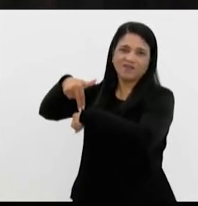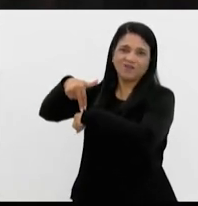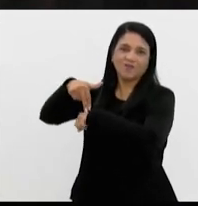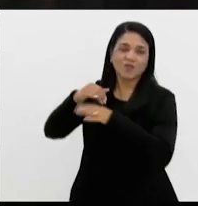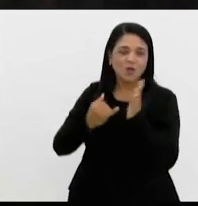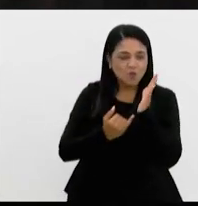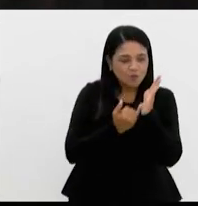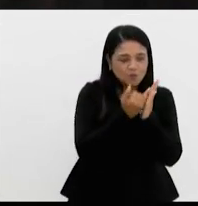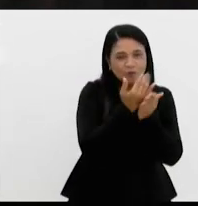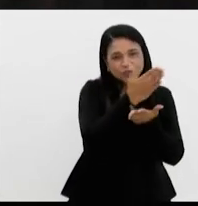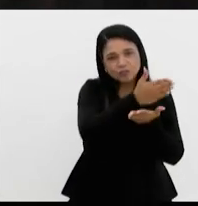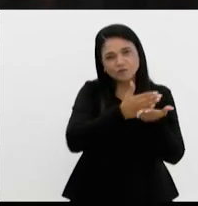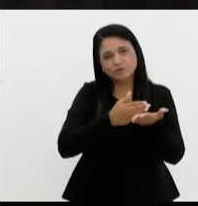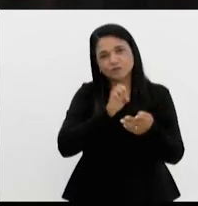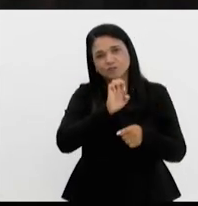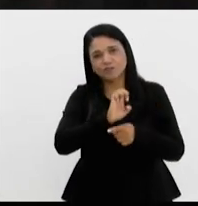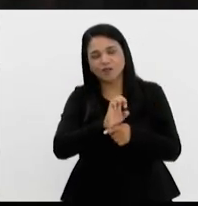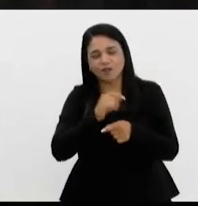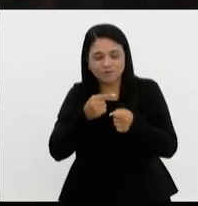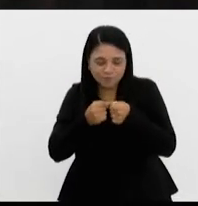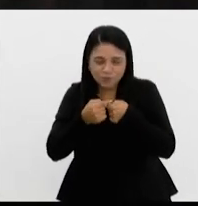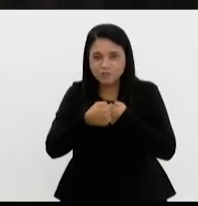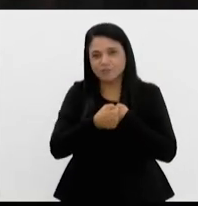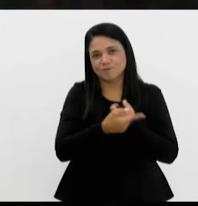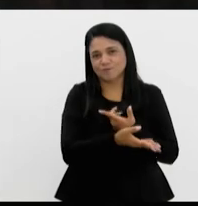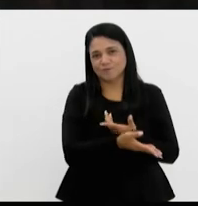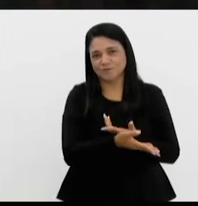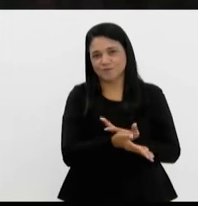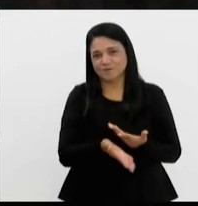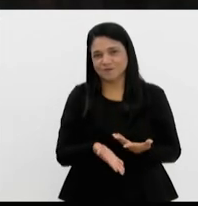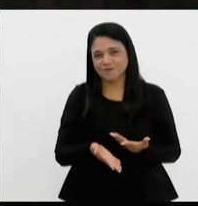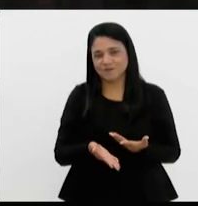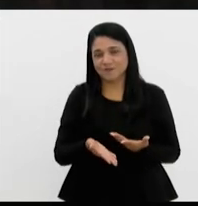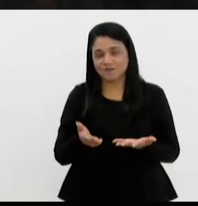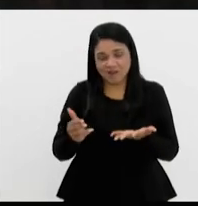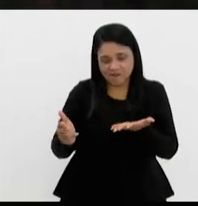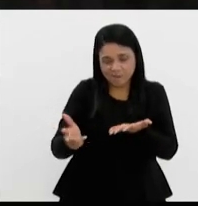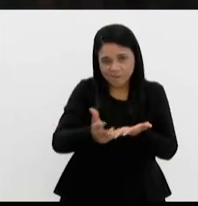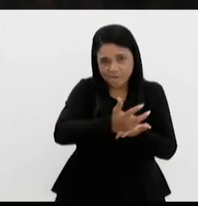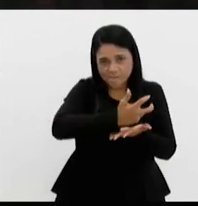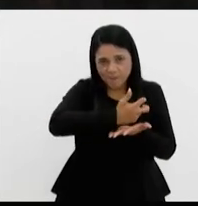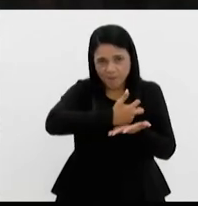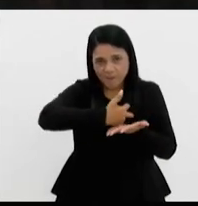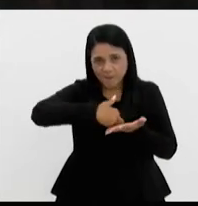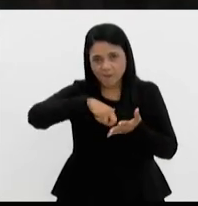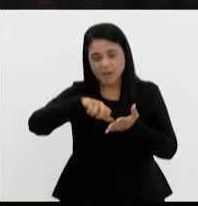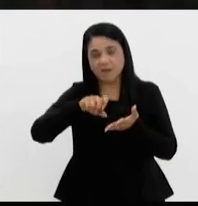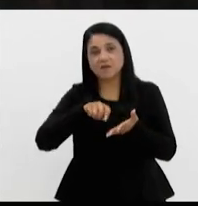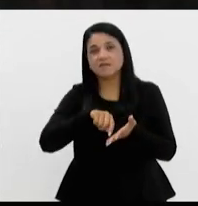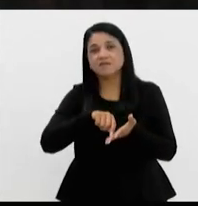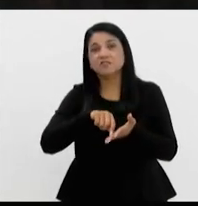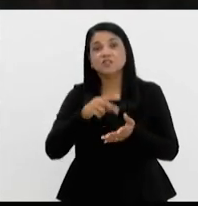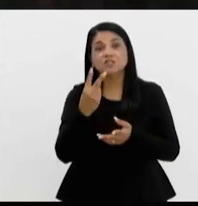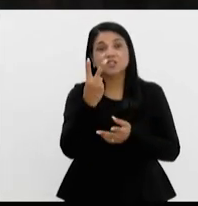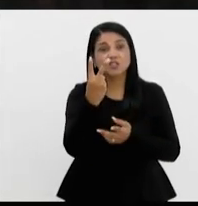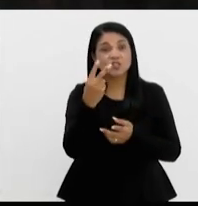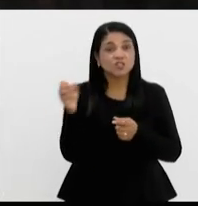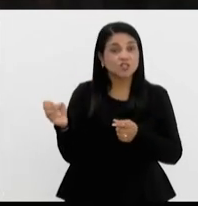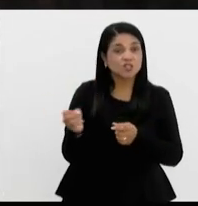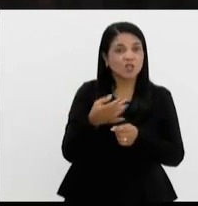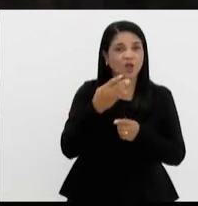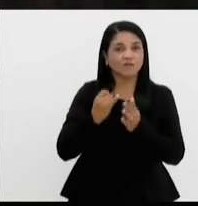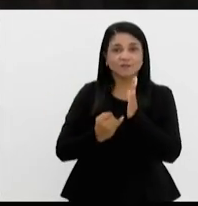imposto é dividido entre estados e municípios. Veja agora na reforma tributária. Dois novos